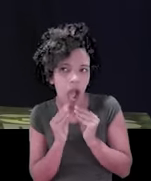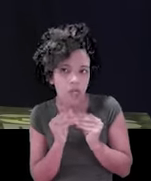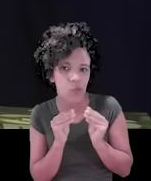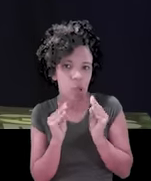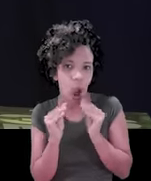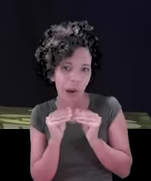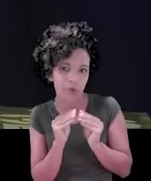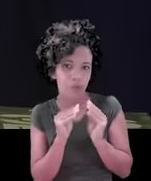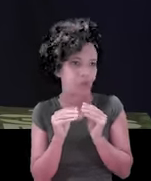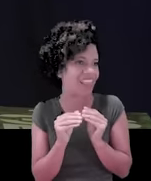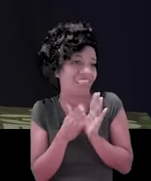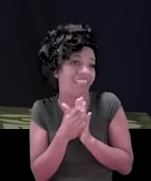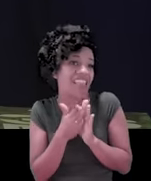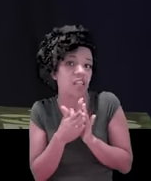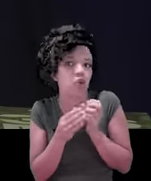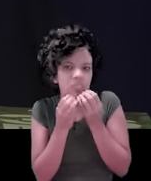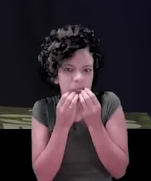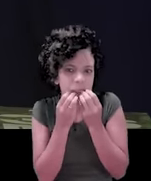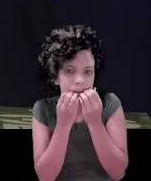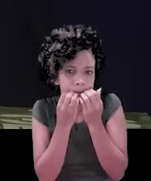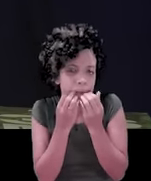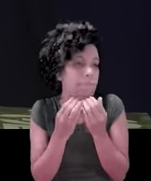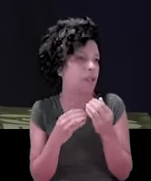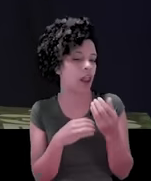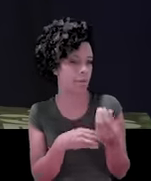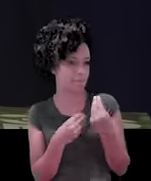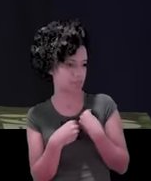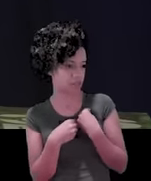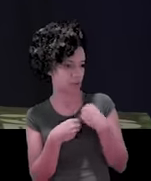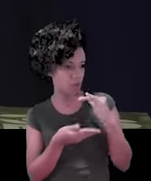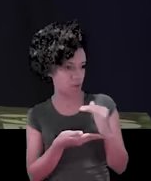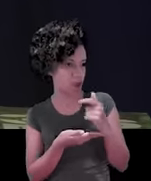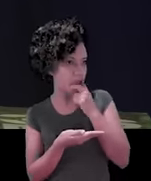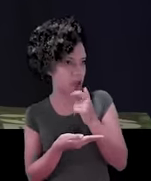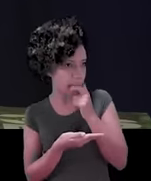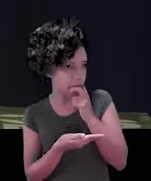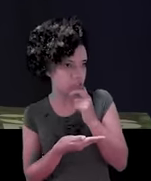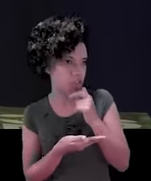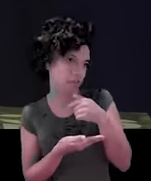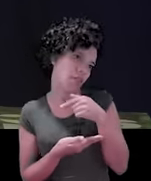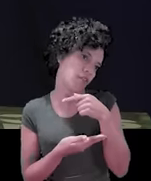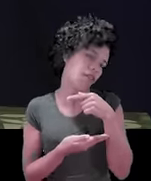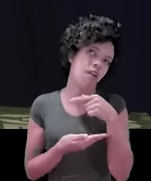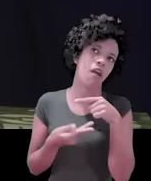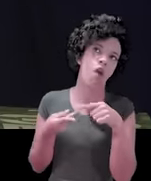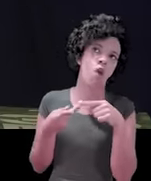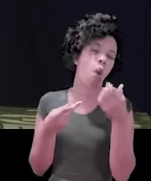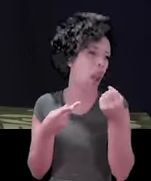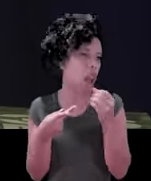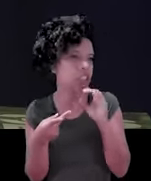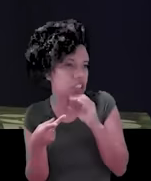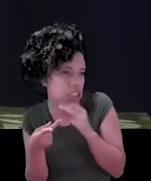mastigar alguma coisa só Rui a coisas ela me deu um pacote de bolacha creme craque um